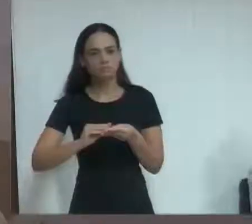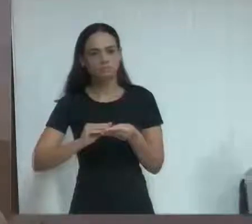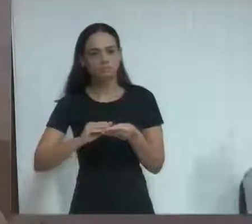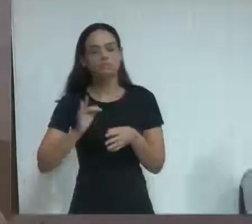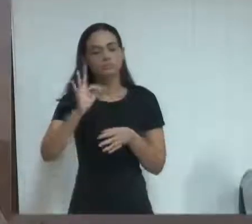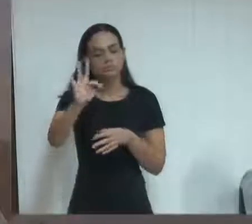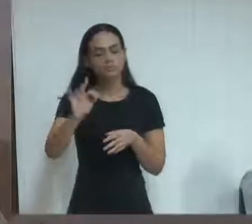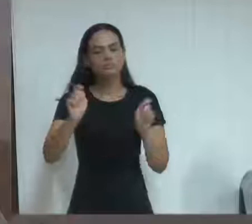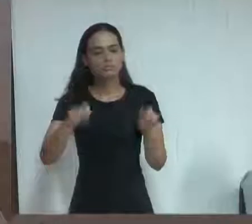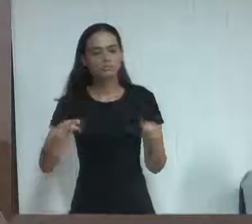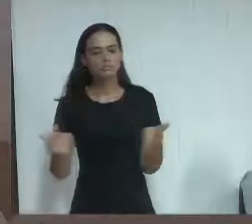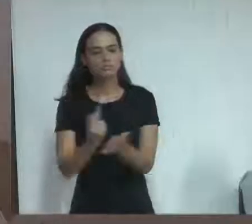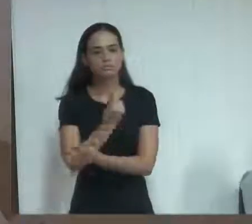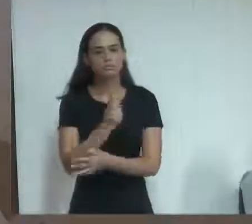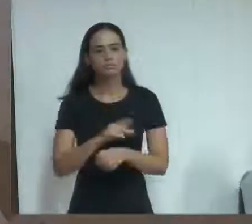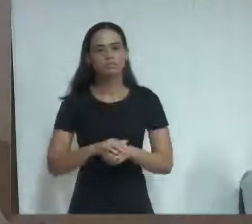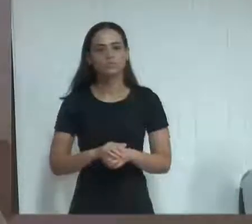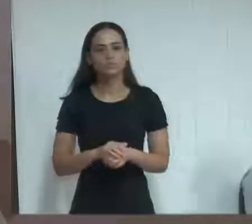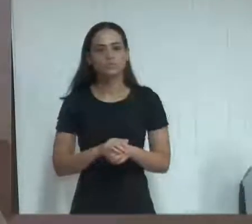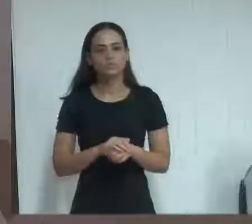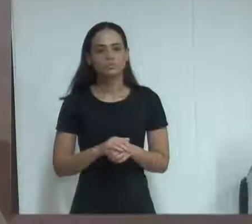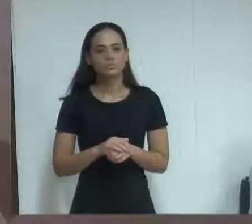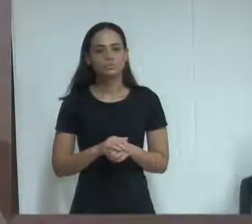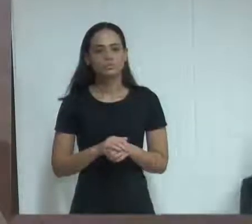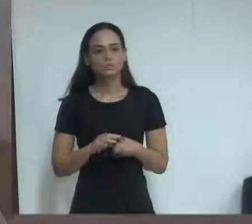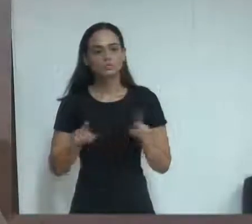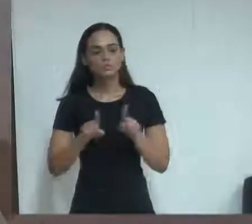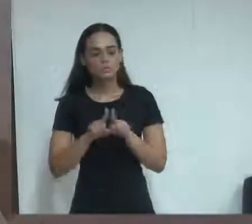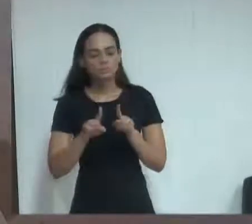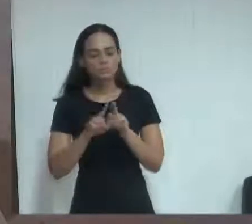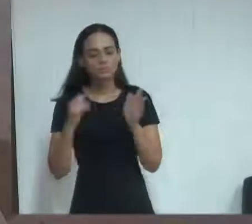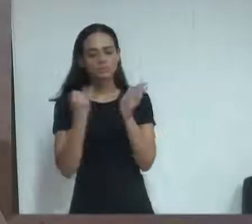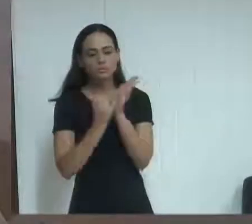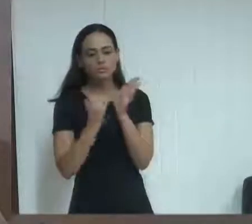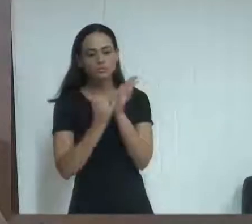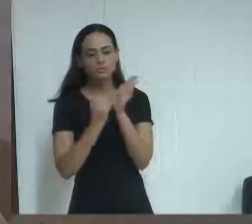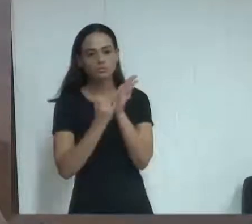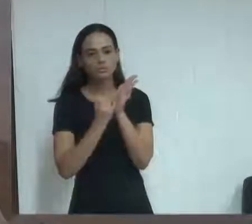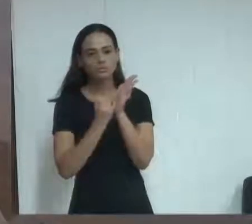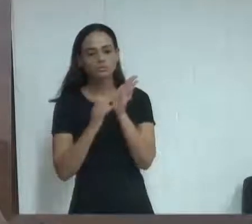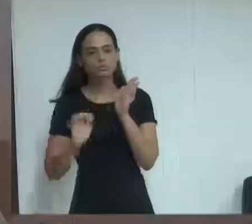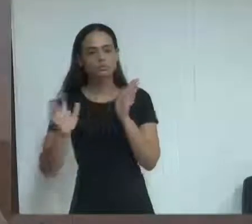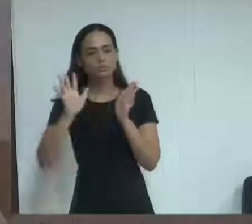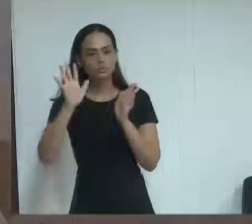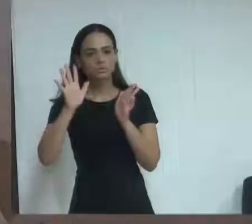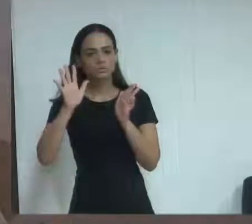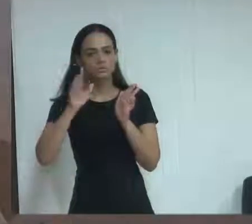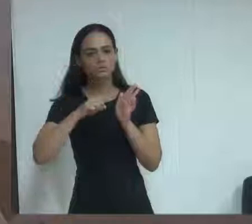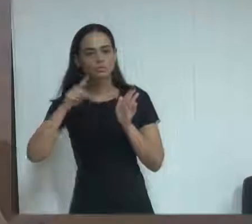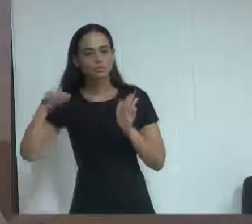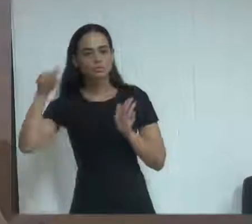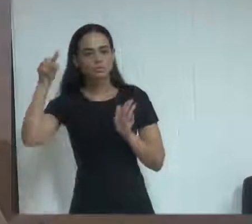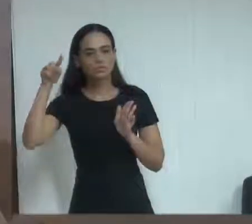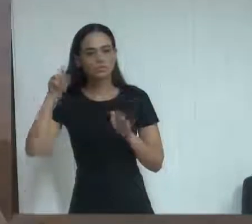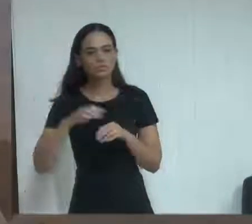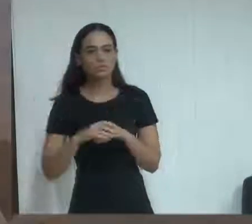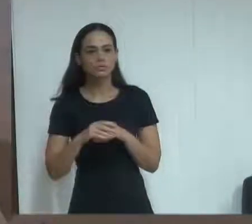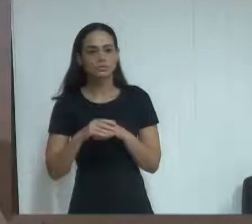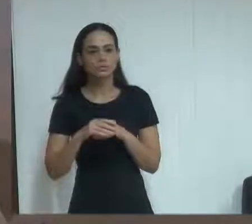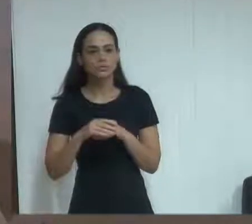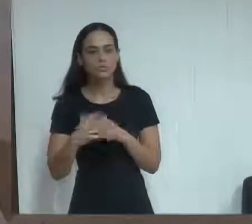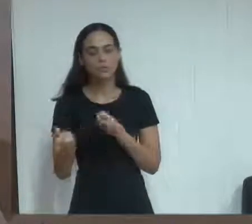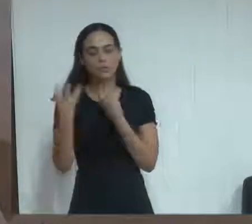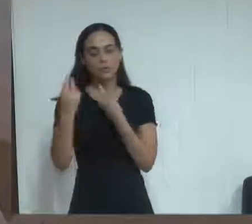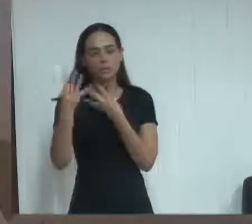ocorrer. O índice de inflação, segundo informações vindas do Gildo Cantelli quando ele esteve